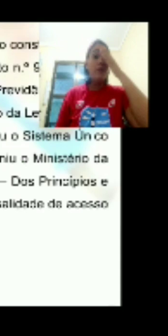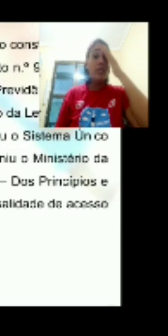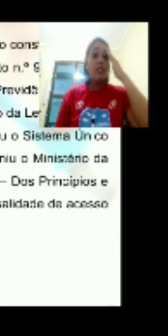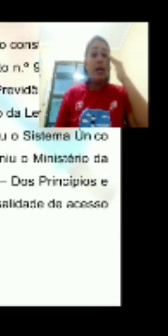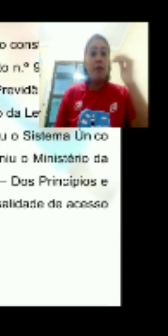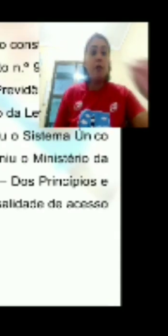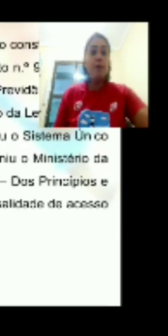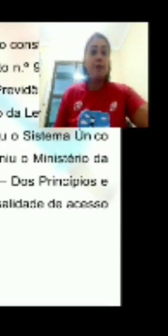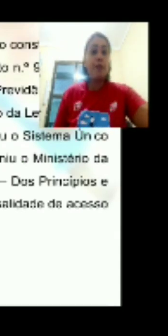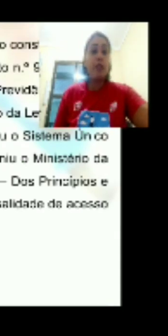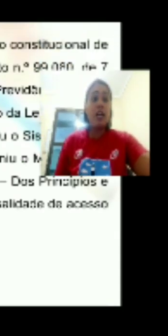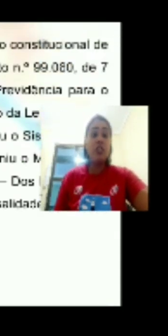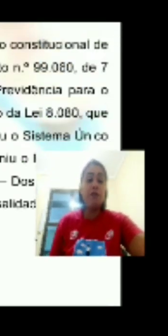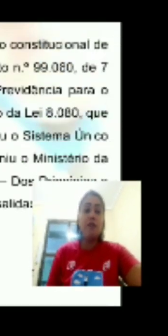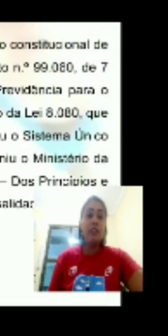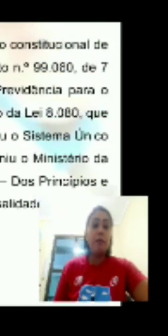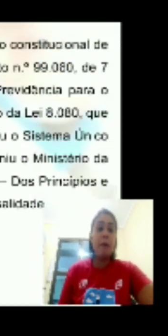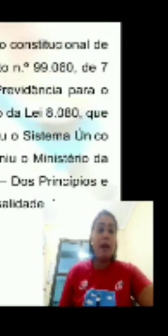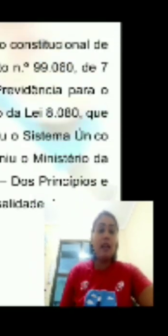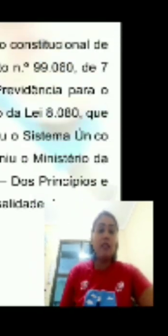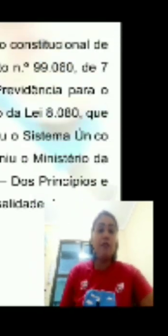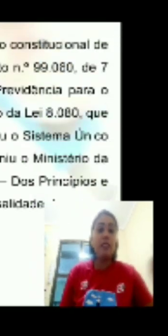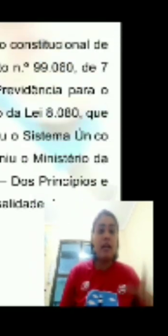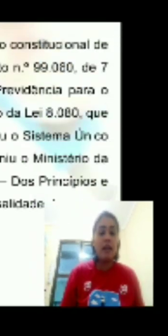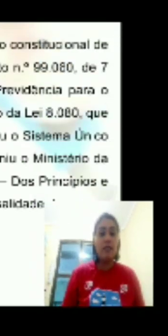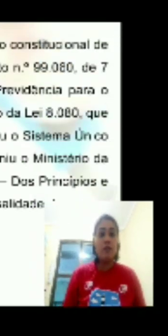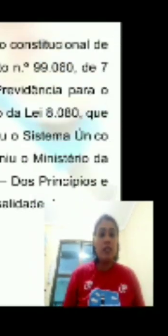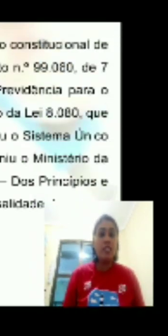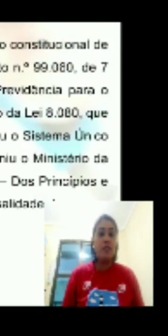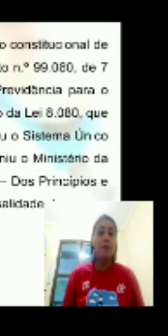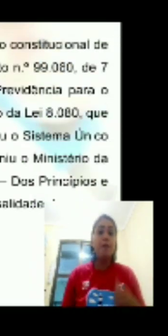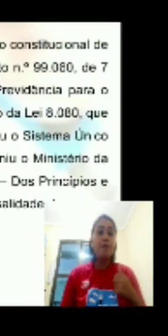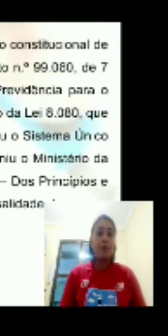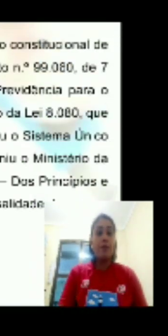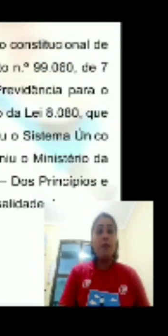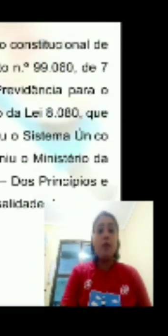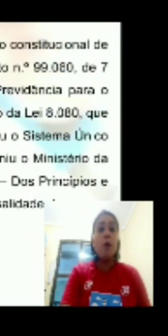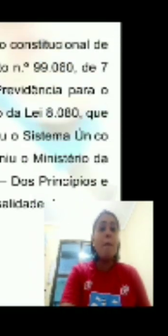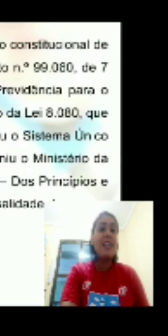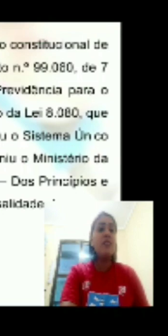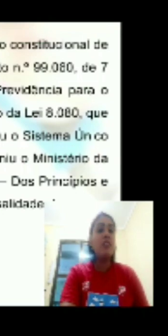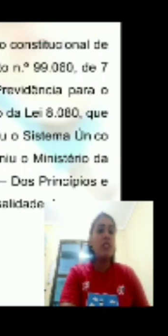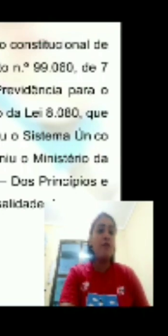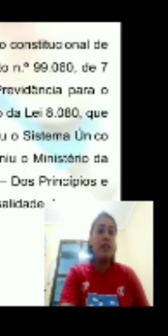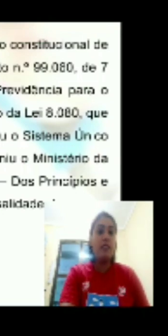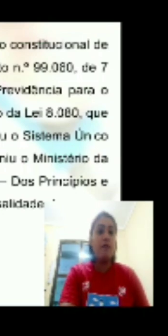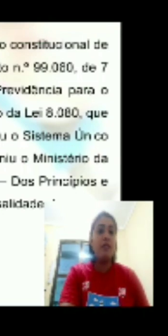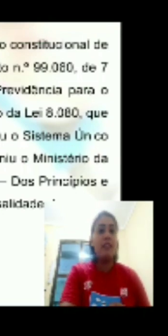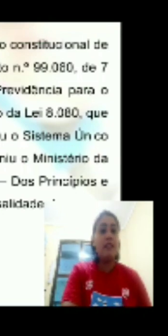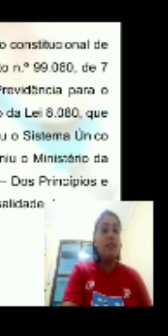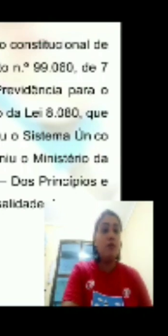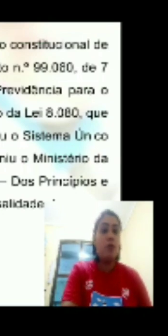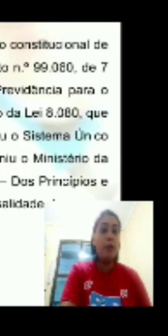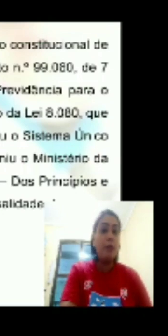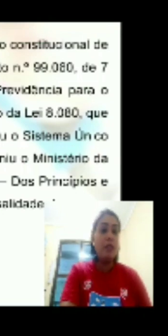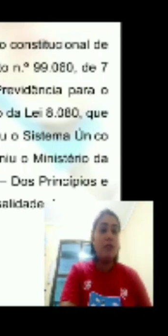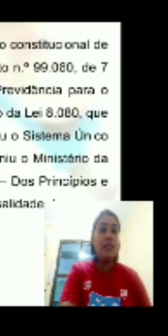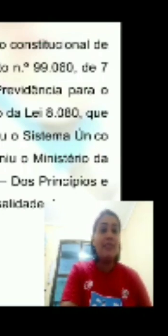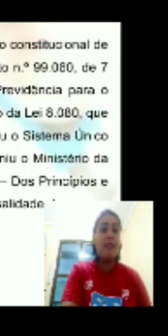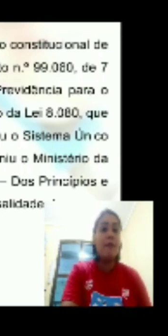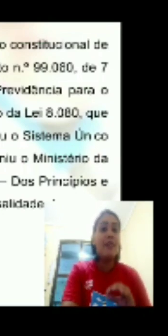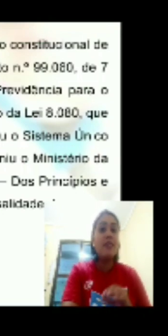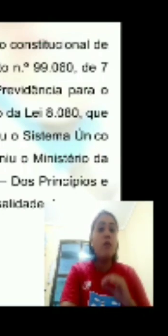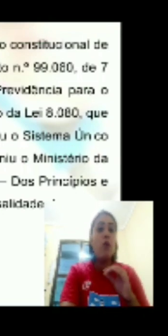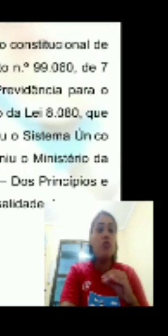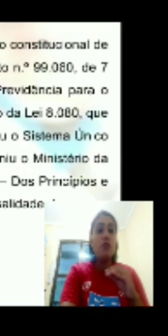papel, tá certo? A gente vai ver também mais lá na frente em relação a isso. Um passo significativo na direção do cumprimento